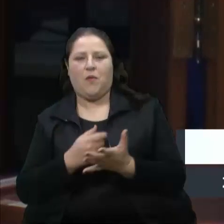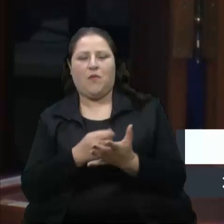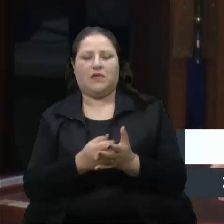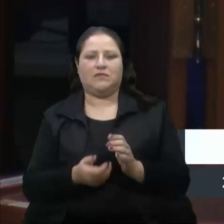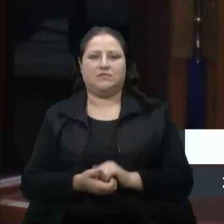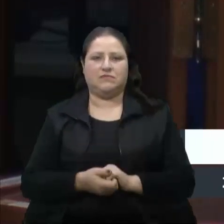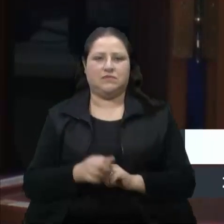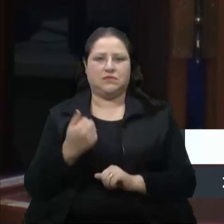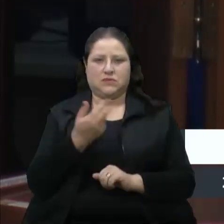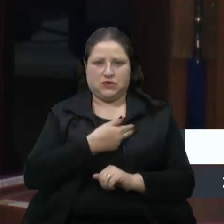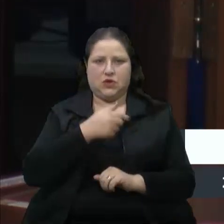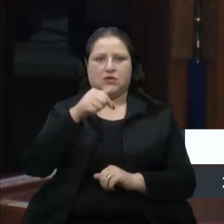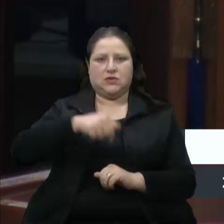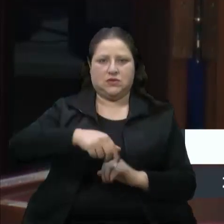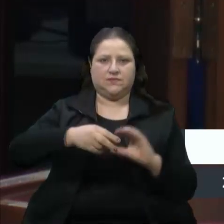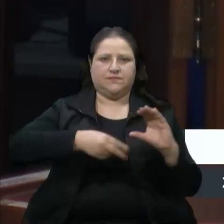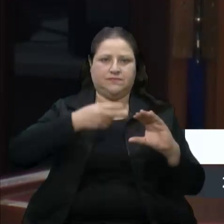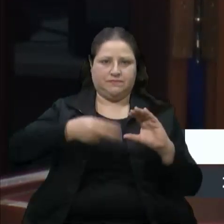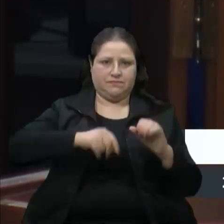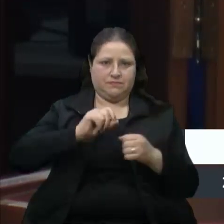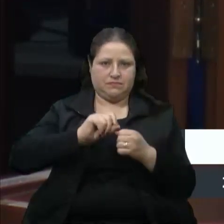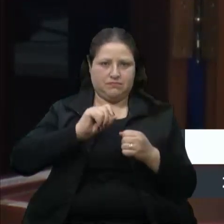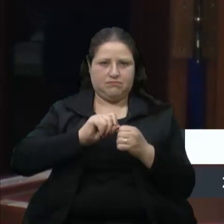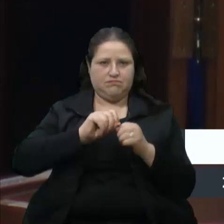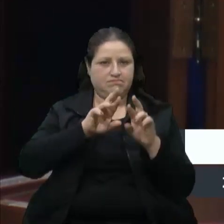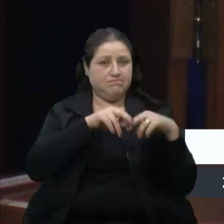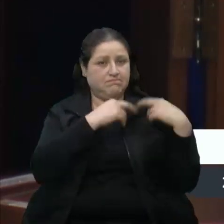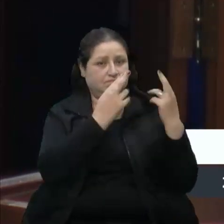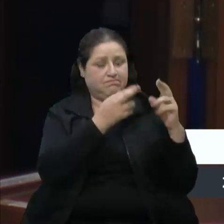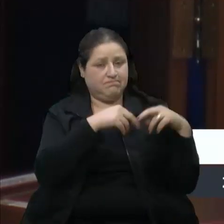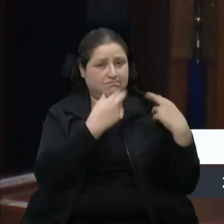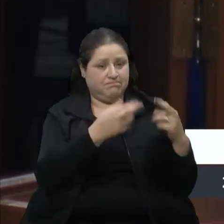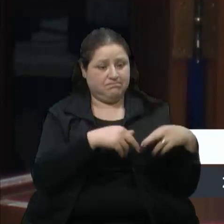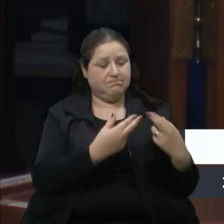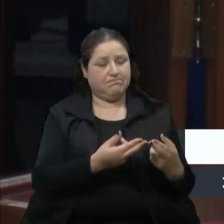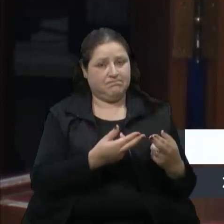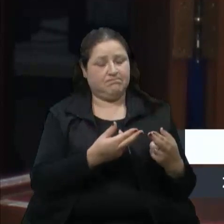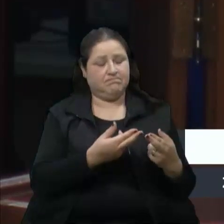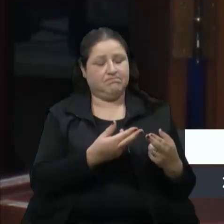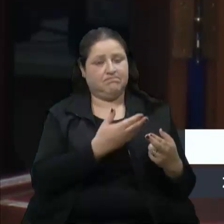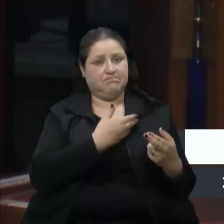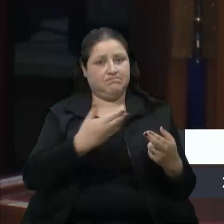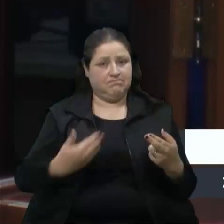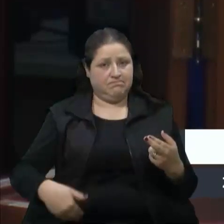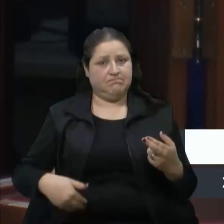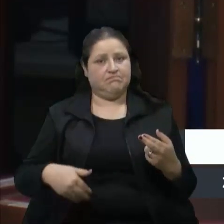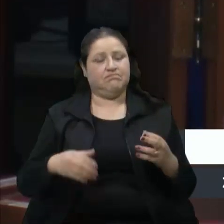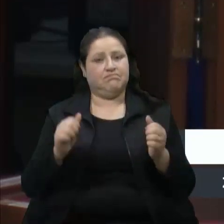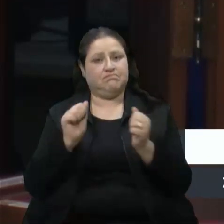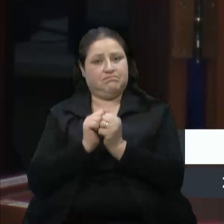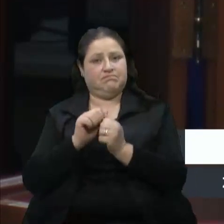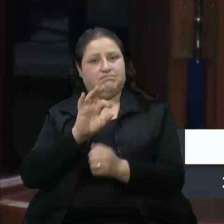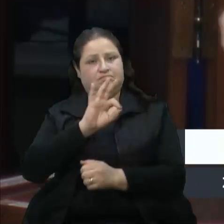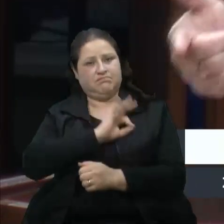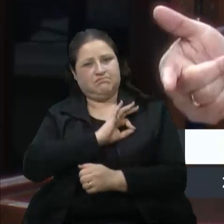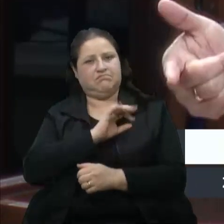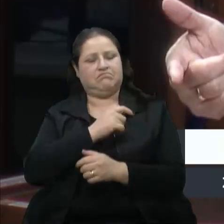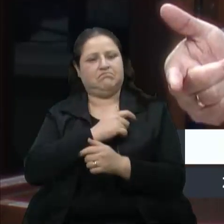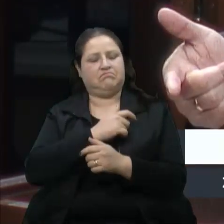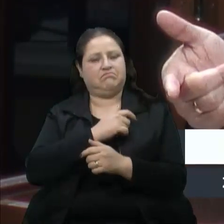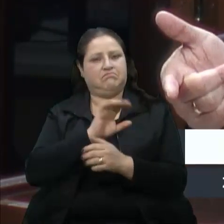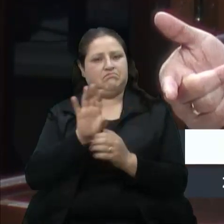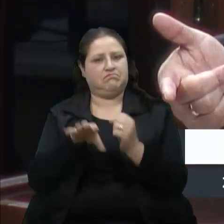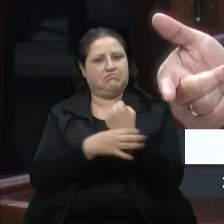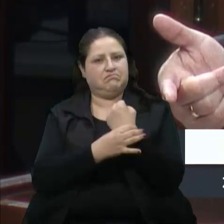gente fez até dentro desta casa algumas reuniões públicas com as forças de segurança de Caxias, principalmente a